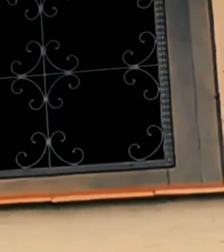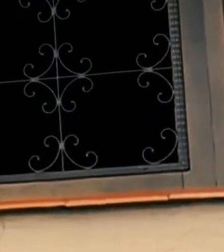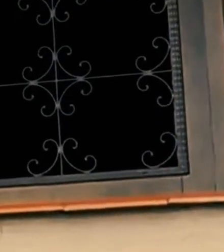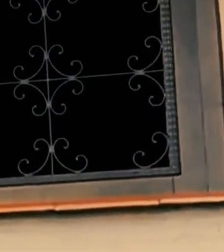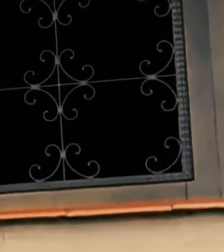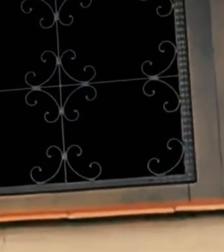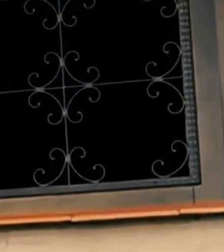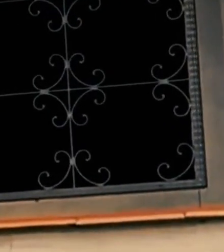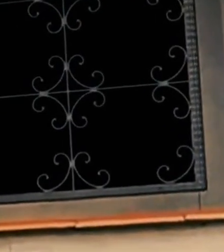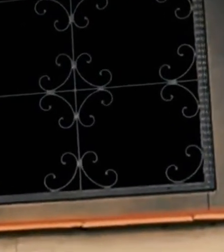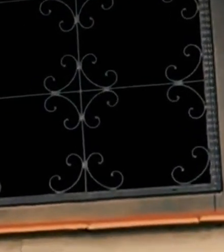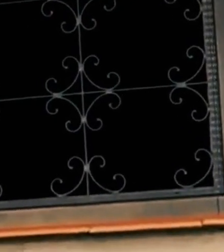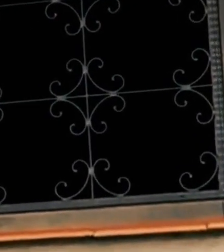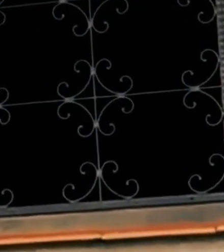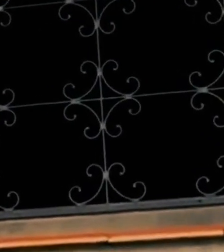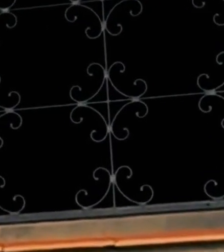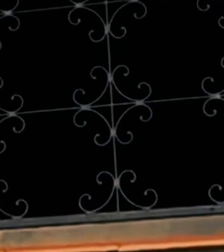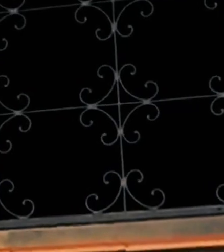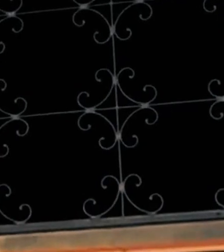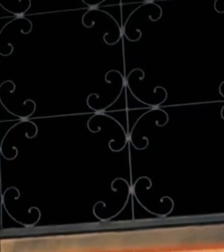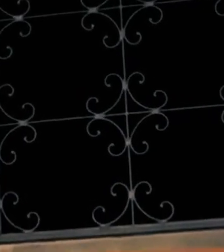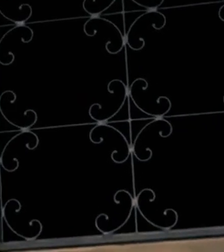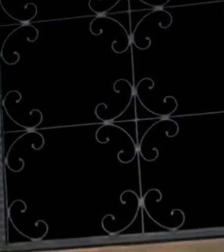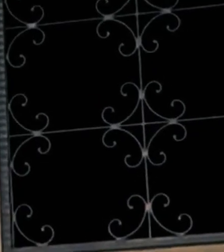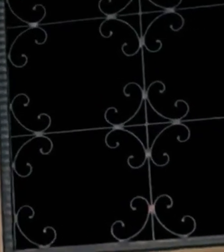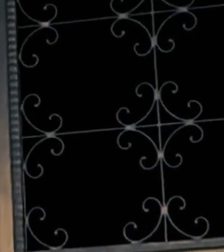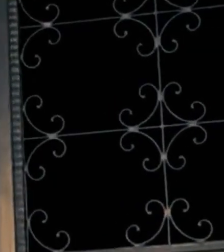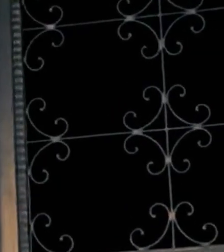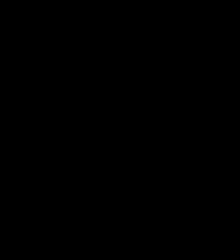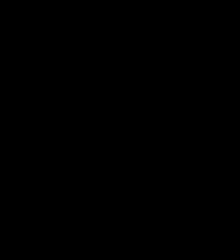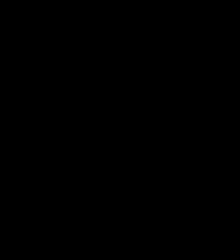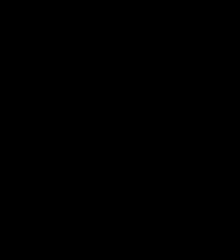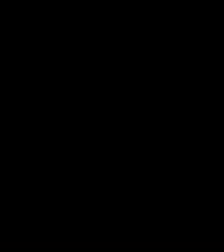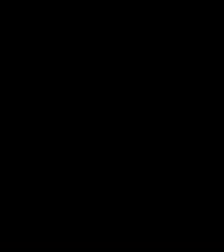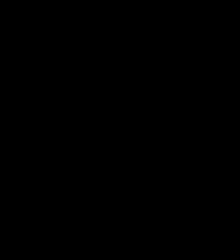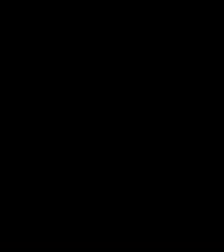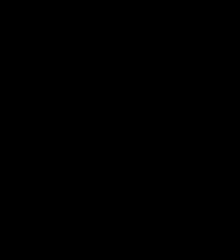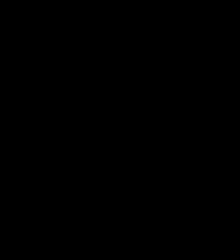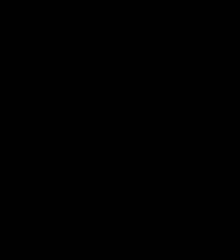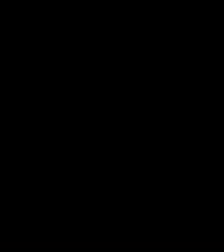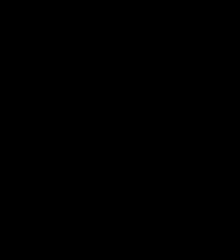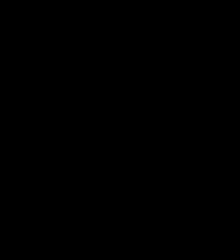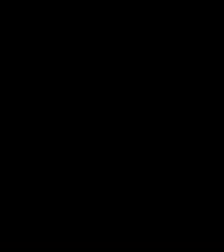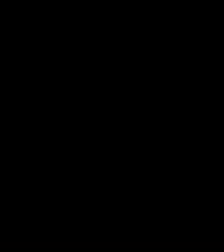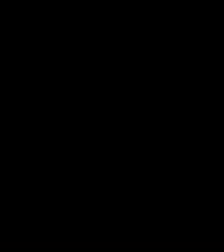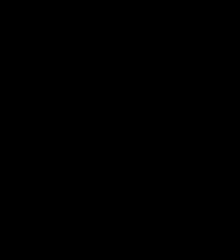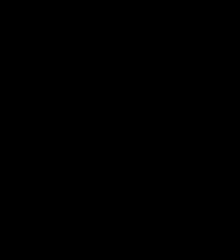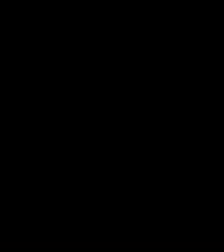Thank you.